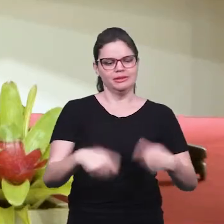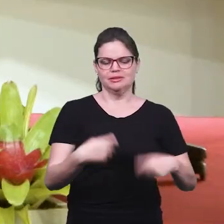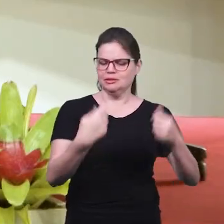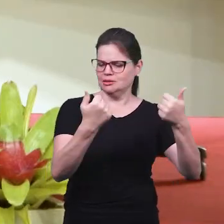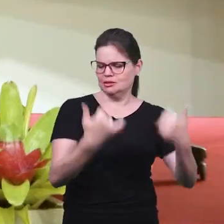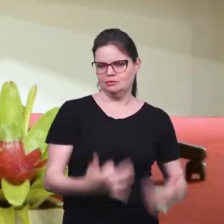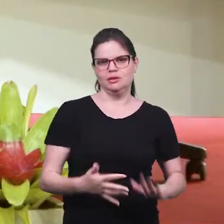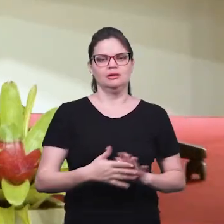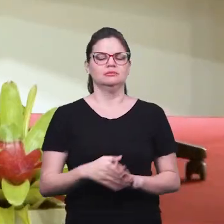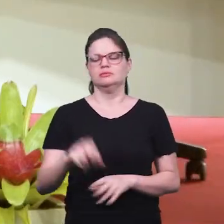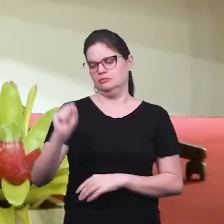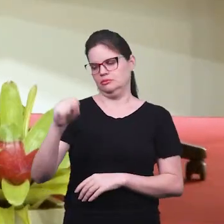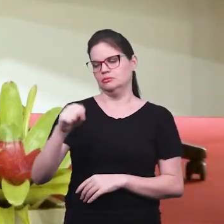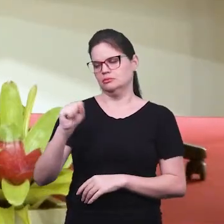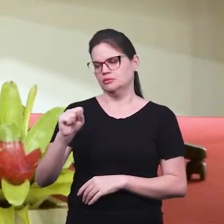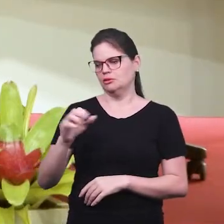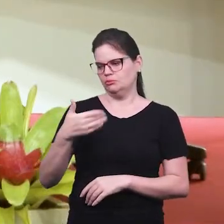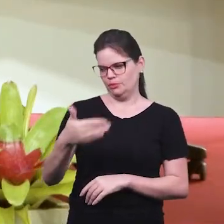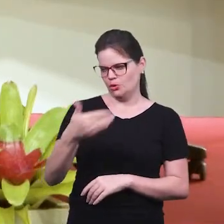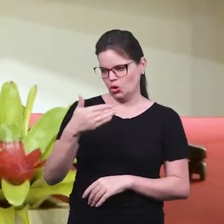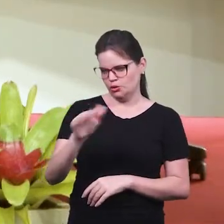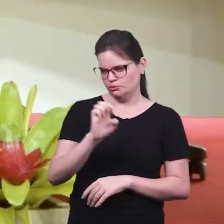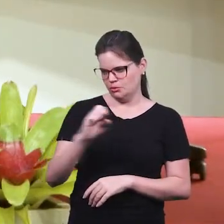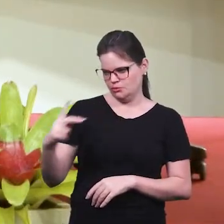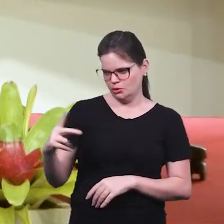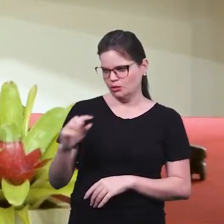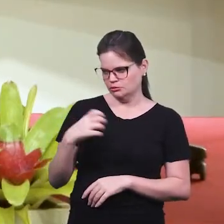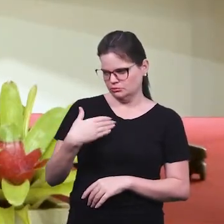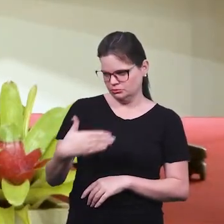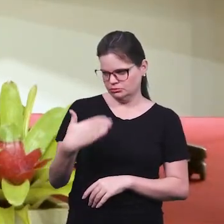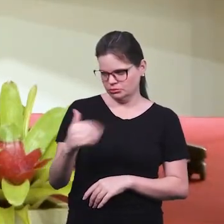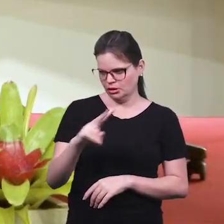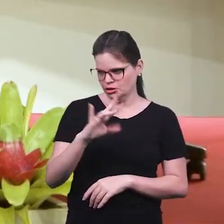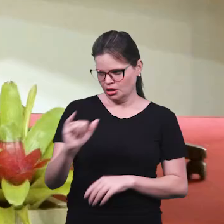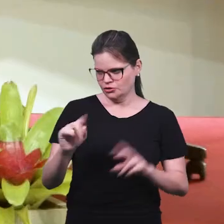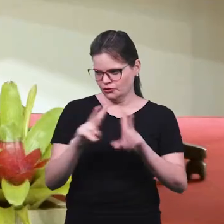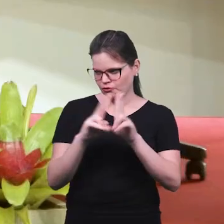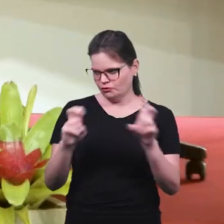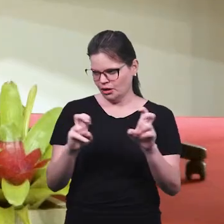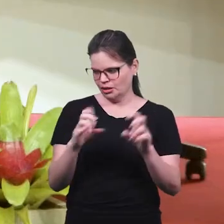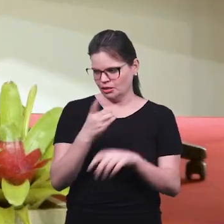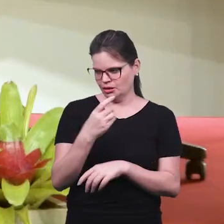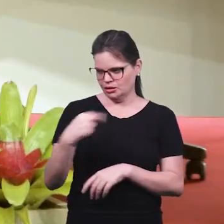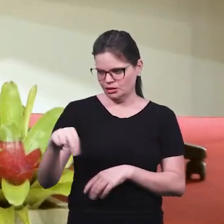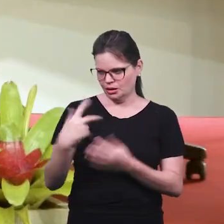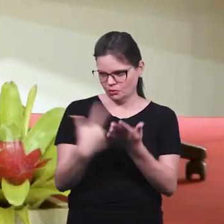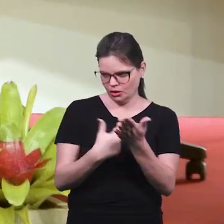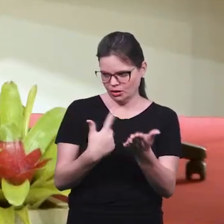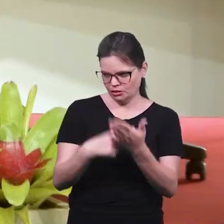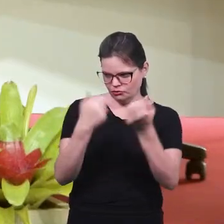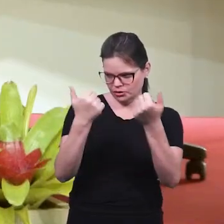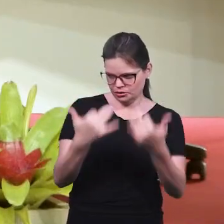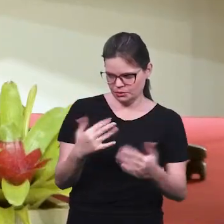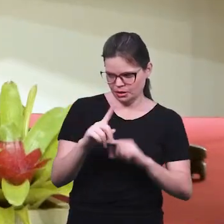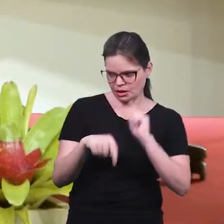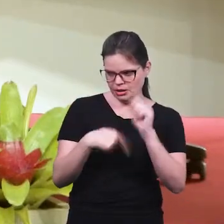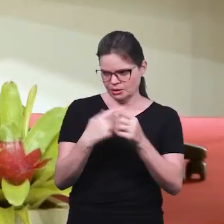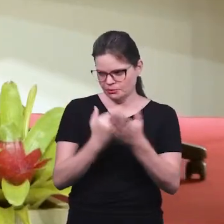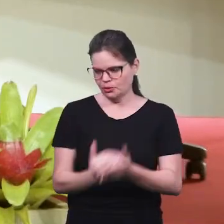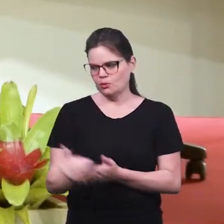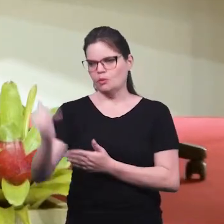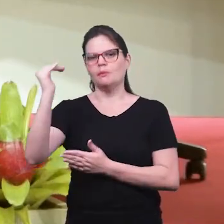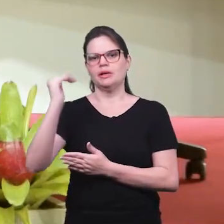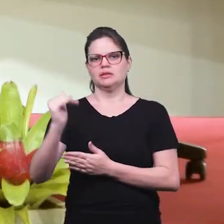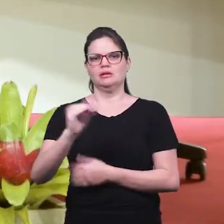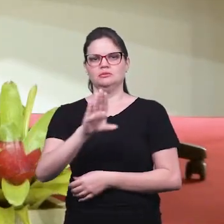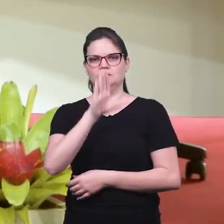Então nós poderíamos, na próxima edição, falar sobre o livro de Daniel e depois nós darmos um